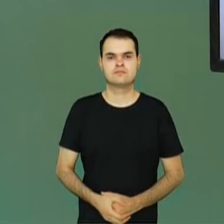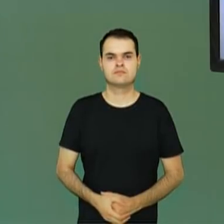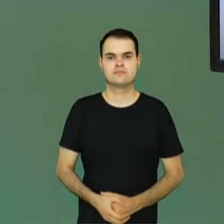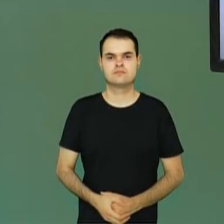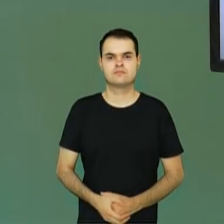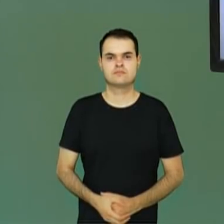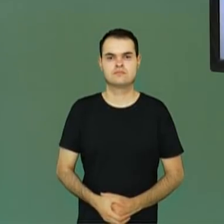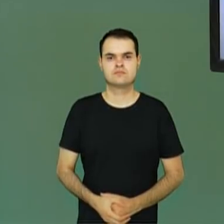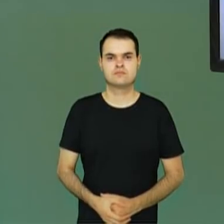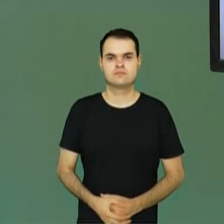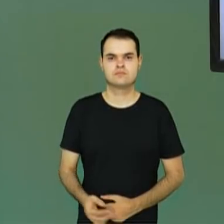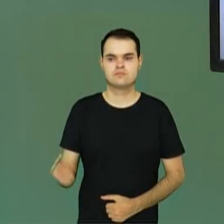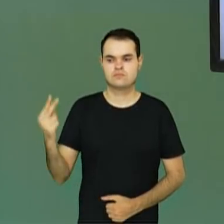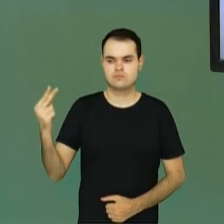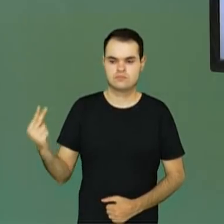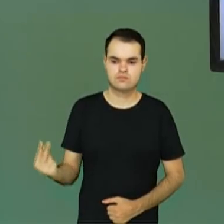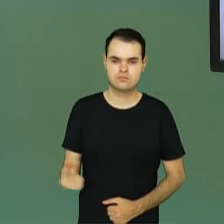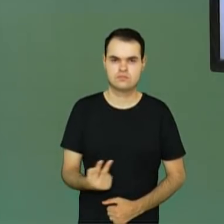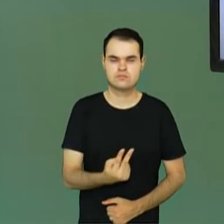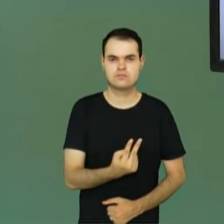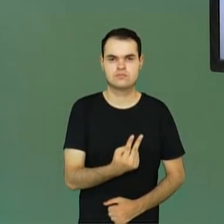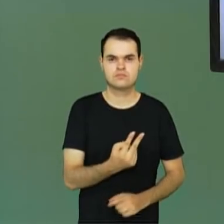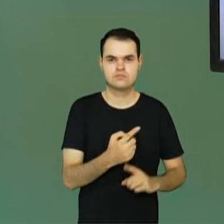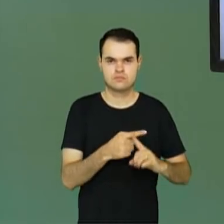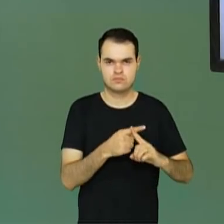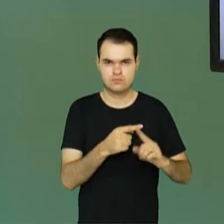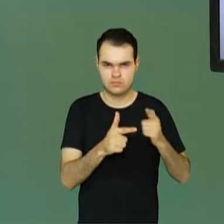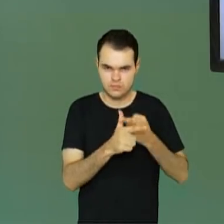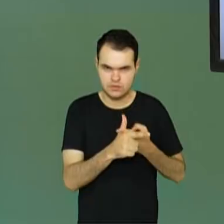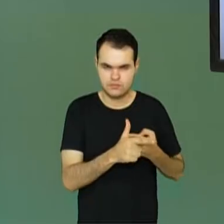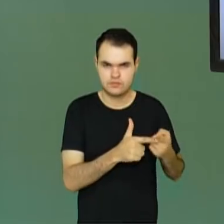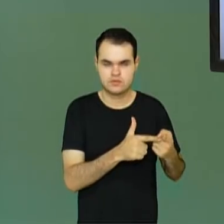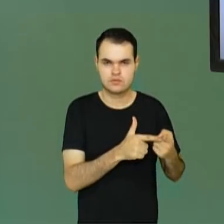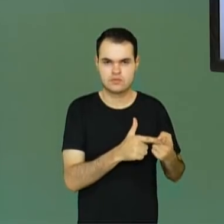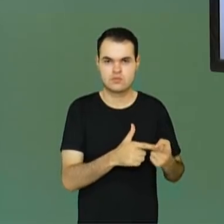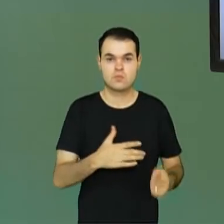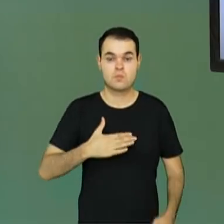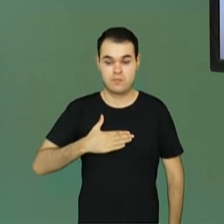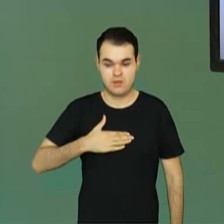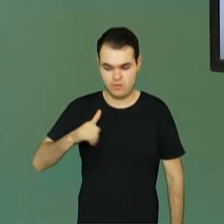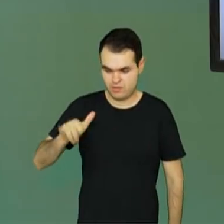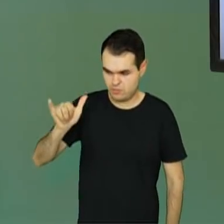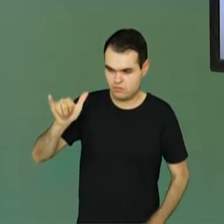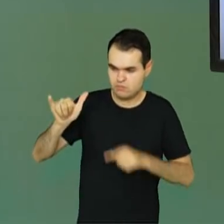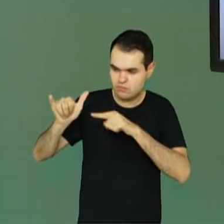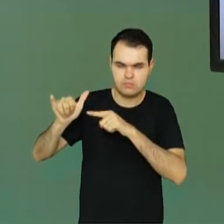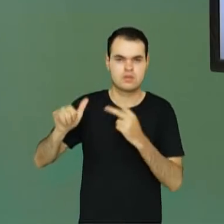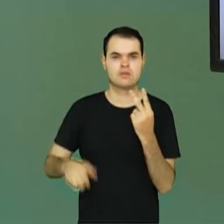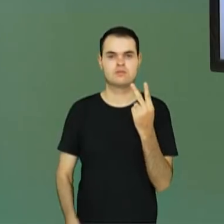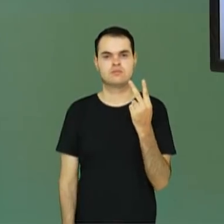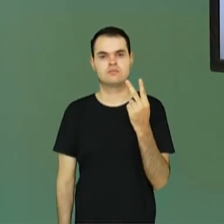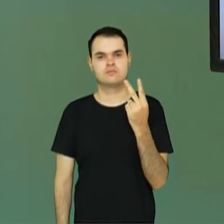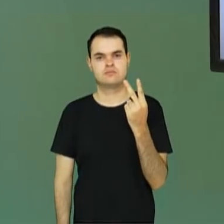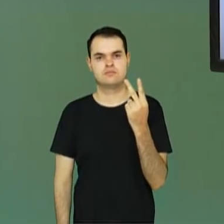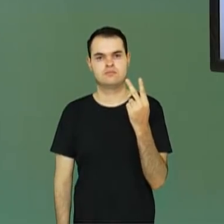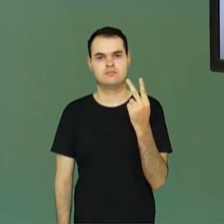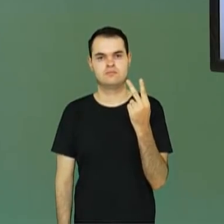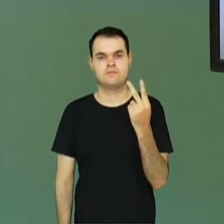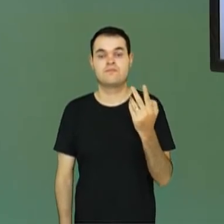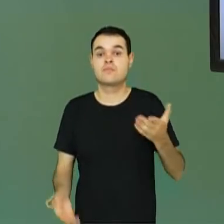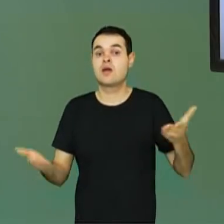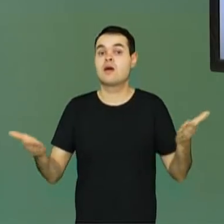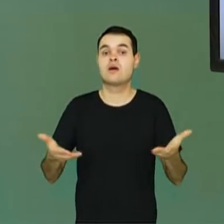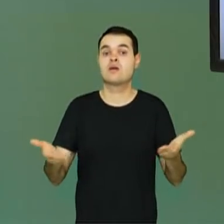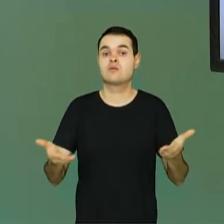Passo 2 dividindo, então vai ficar 4 sobre 2, e o meu y vale 2. Ok? Agora, o que eu